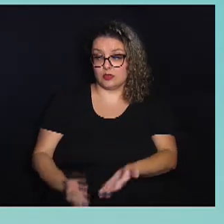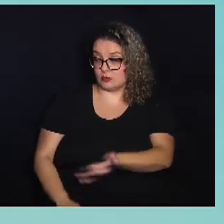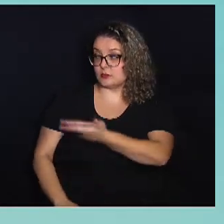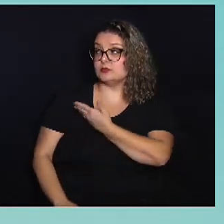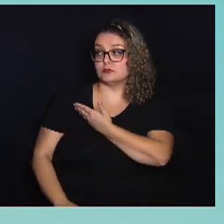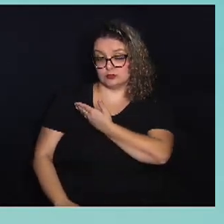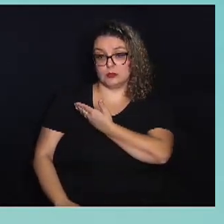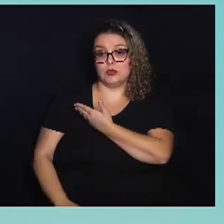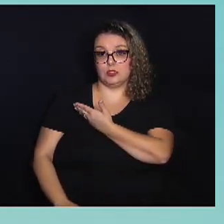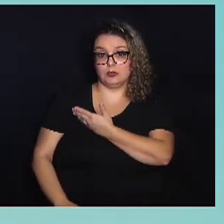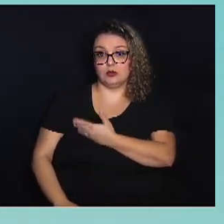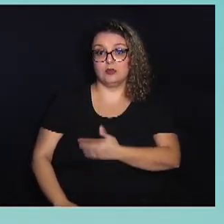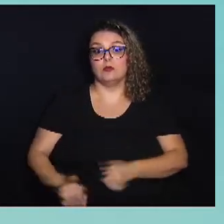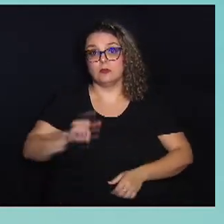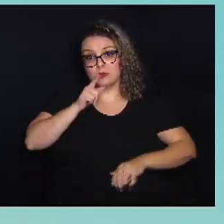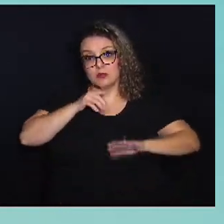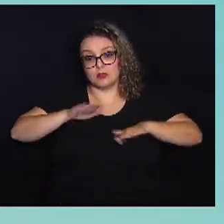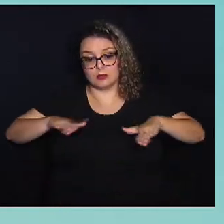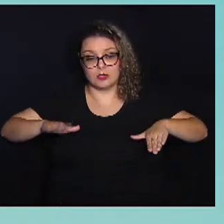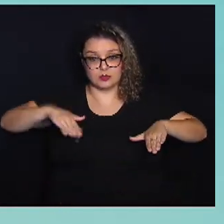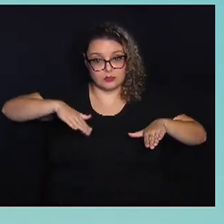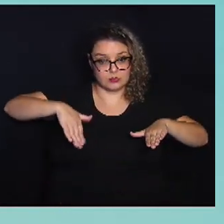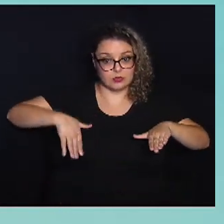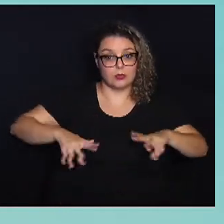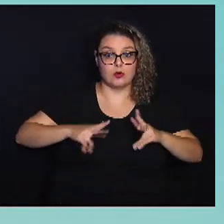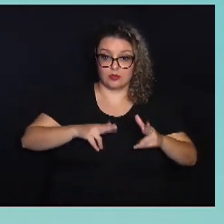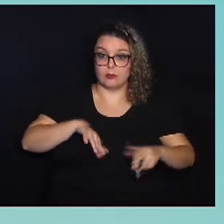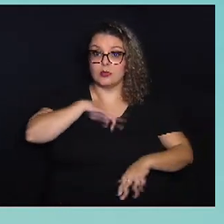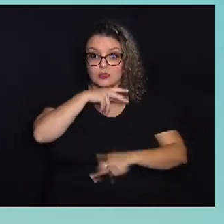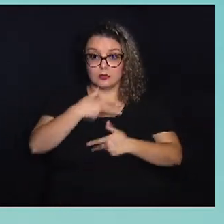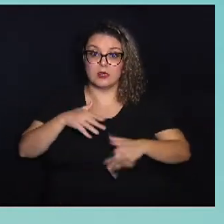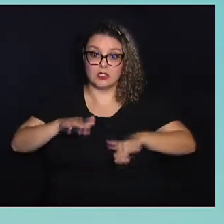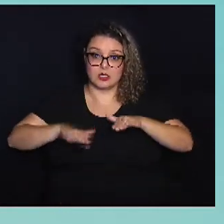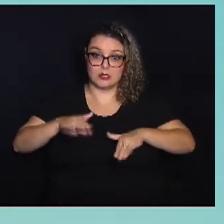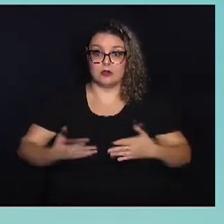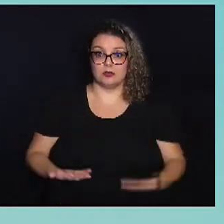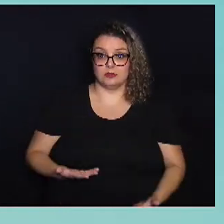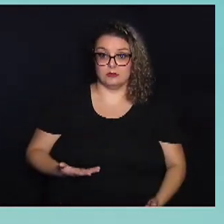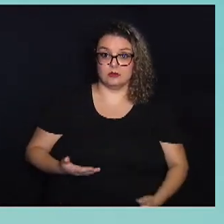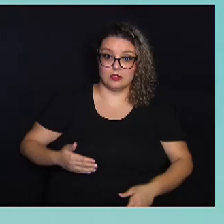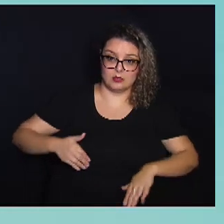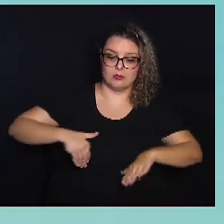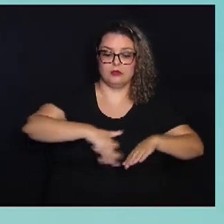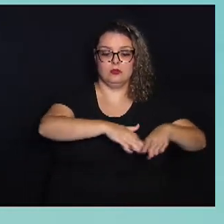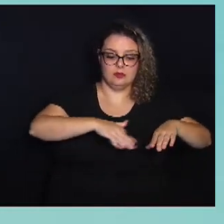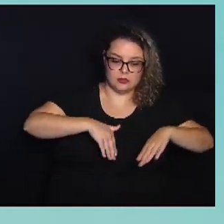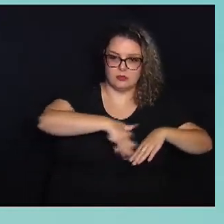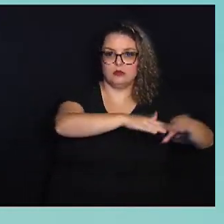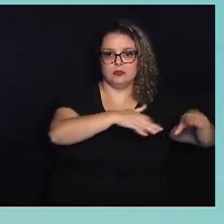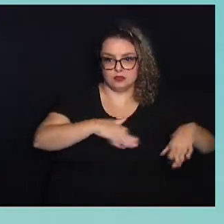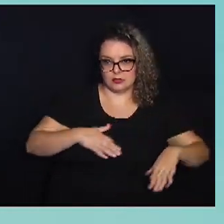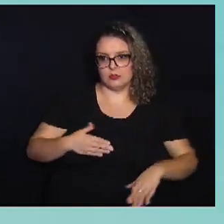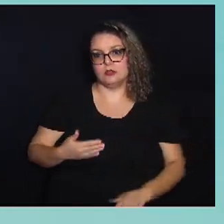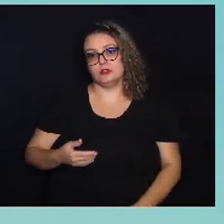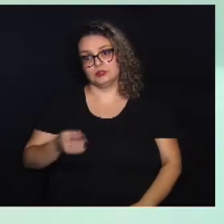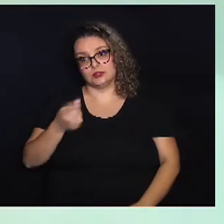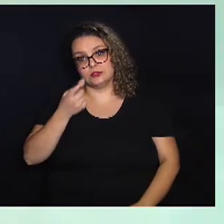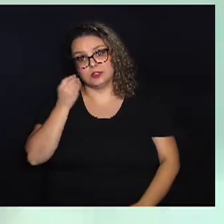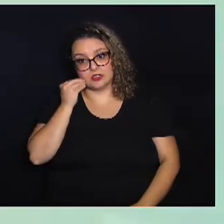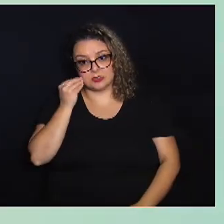tanto para os banhistas quanto para o animal, que às vezes recebe chutes na tentativa de devolvê-lo para a